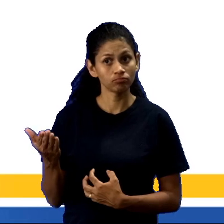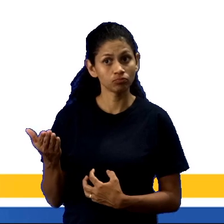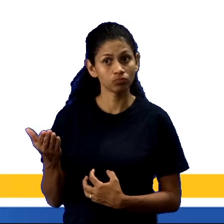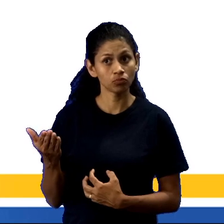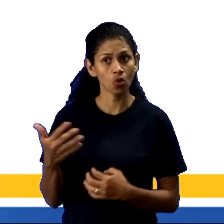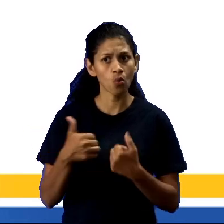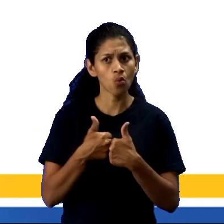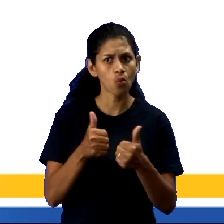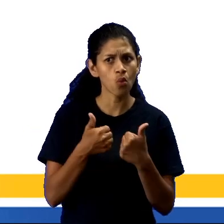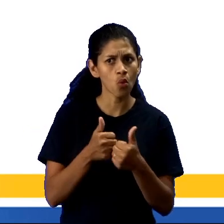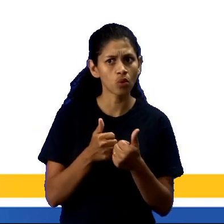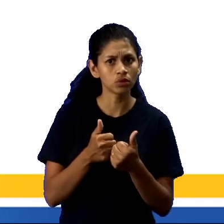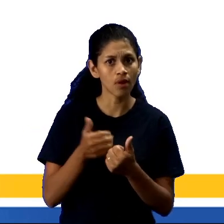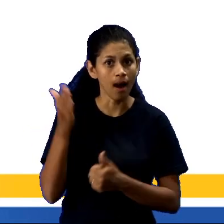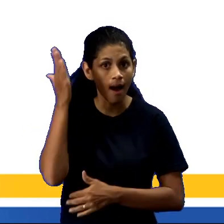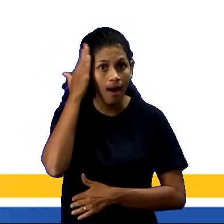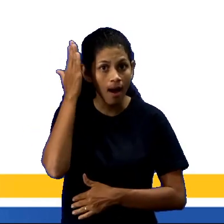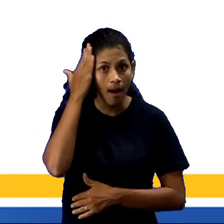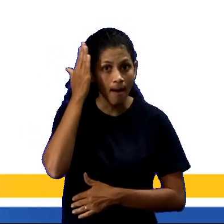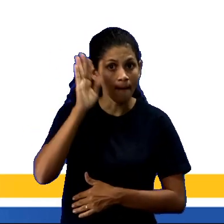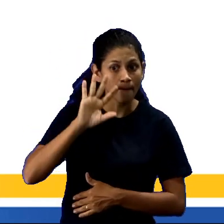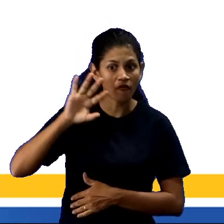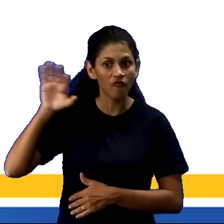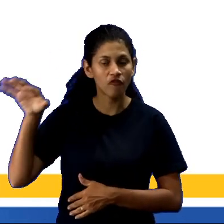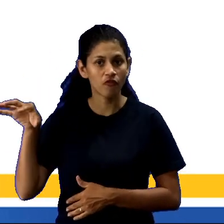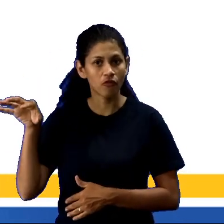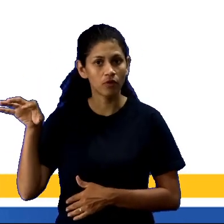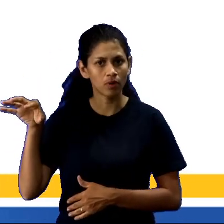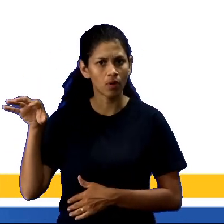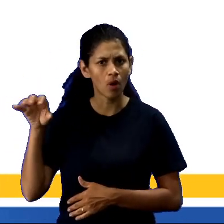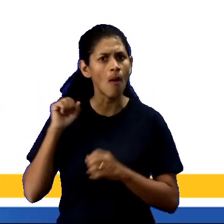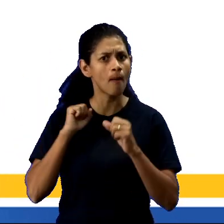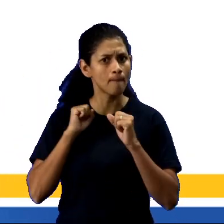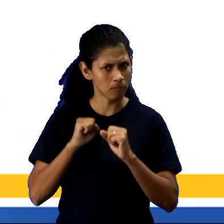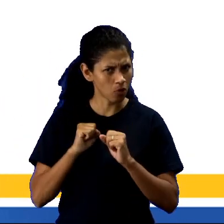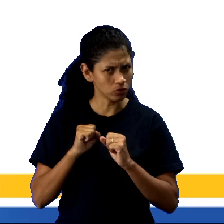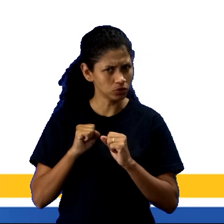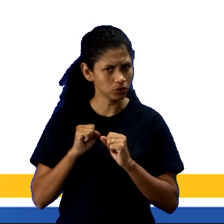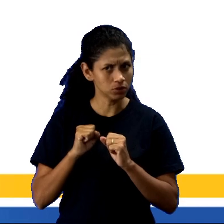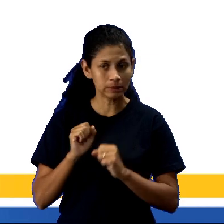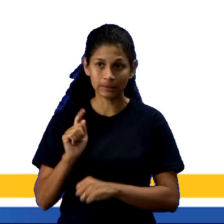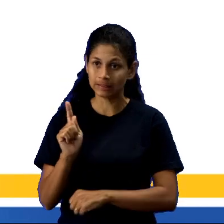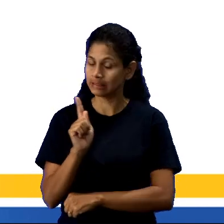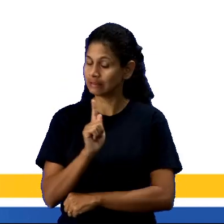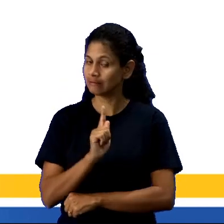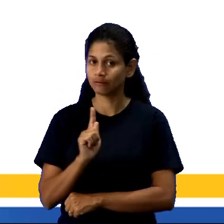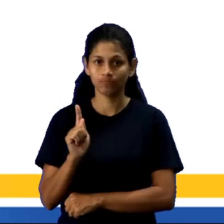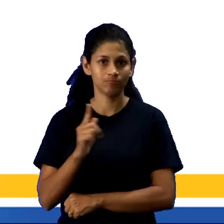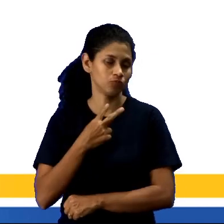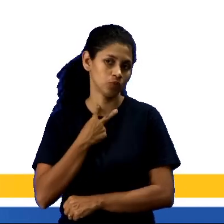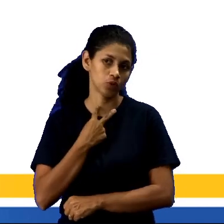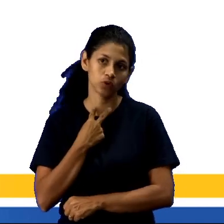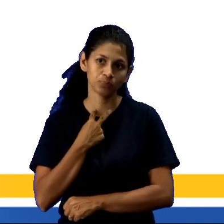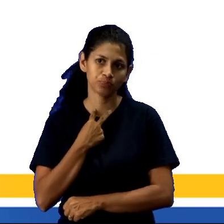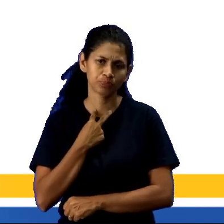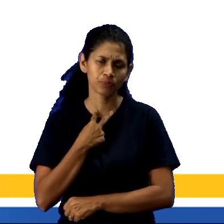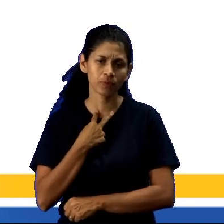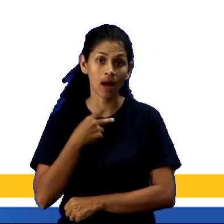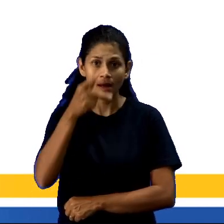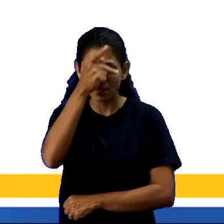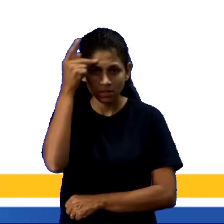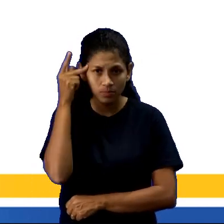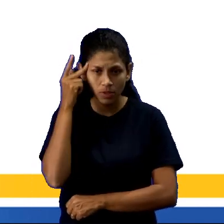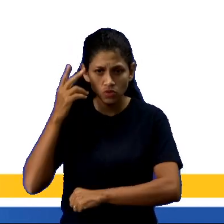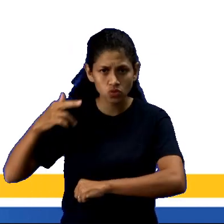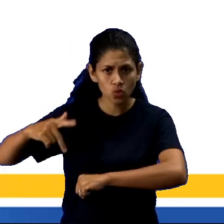do ônibus. É correto isso? Nós temos aí pessoas que estão atravessando a rua fora da faixa de pedestre.